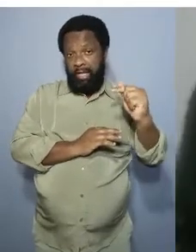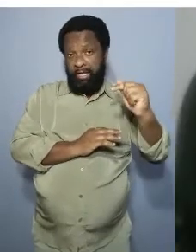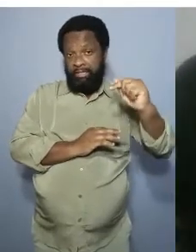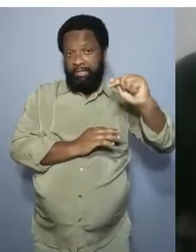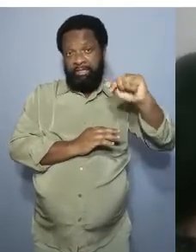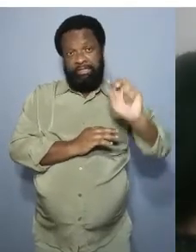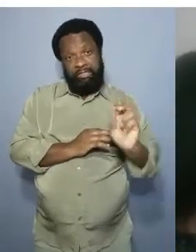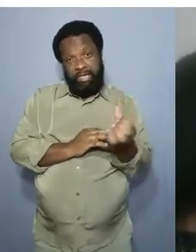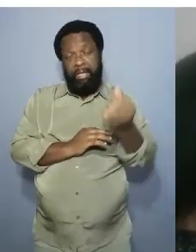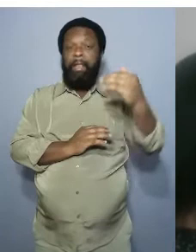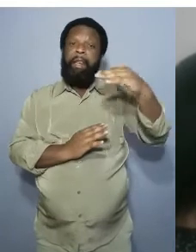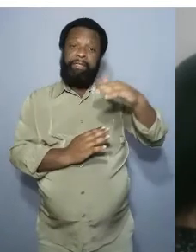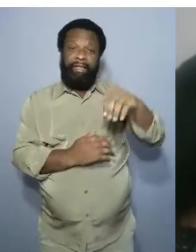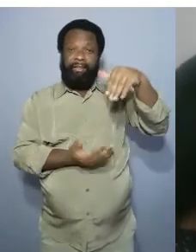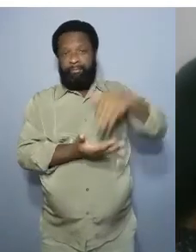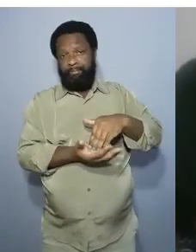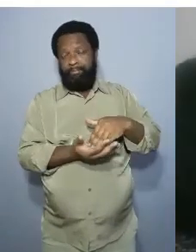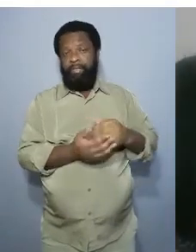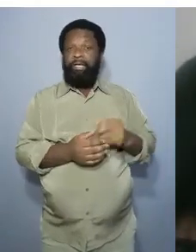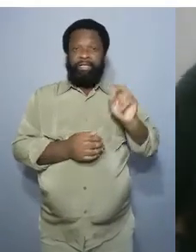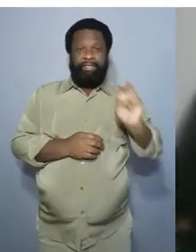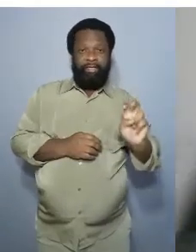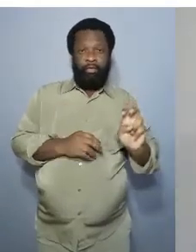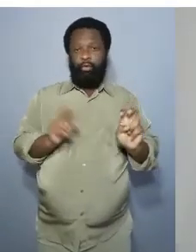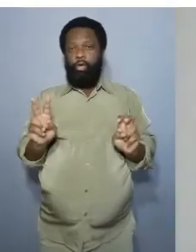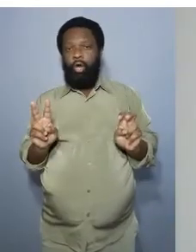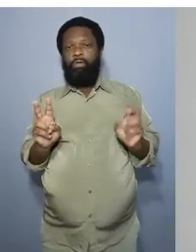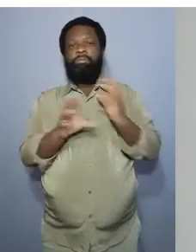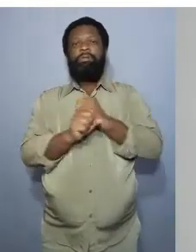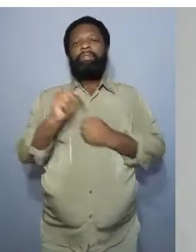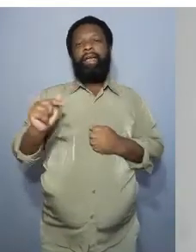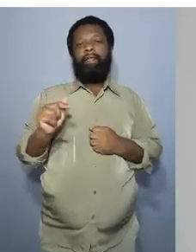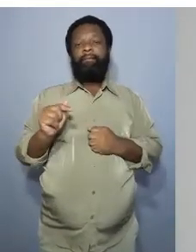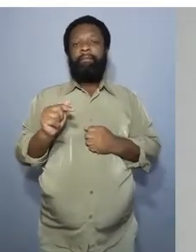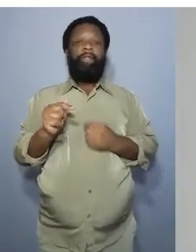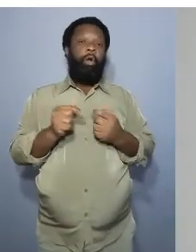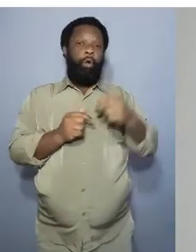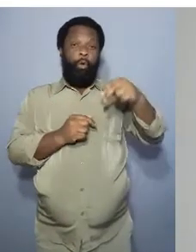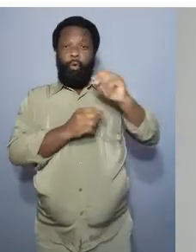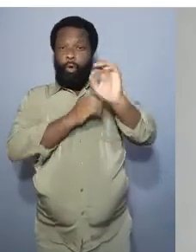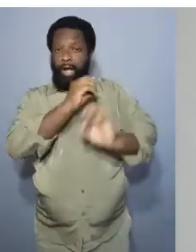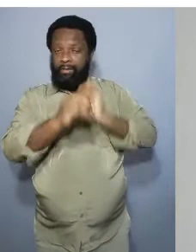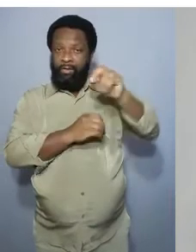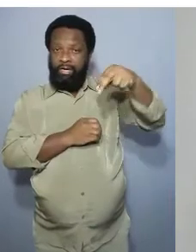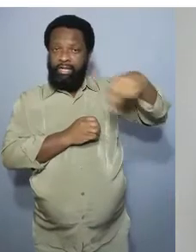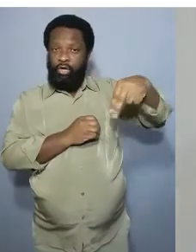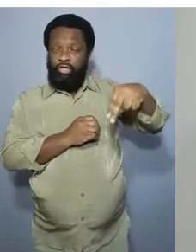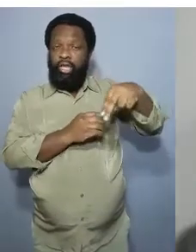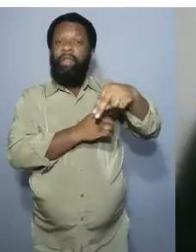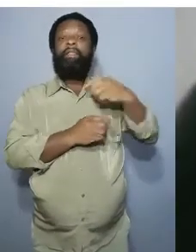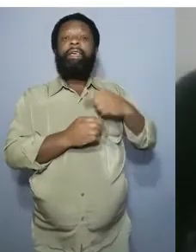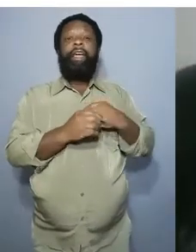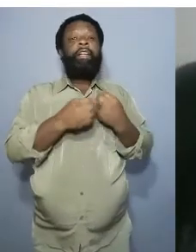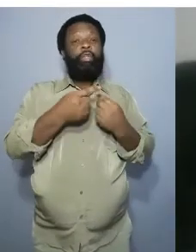ter menos que 8. Então, 5 com 2, 7 elétrons. Então, o átomo de nitrogênio tem 2 camadas, tudo bem? E uma coisa